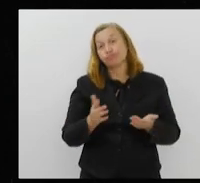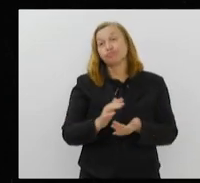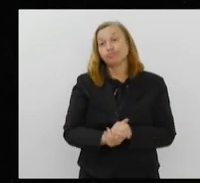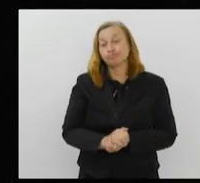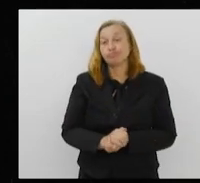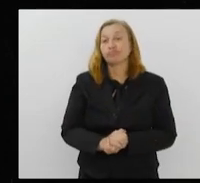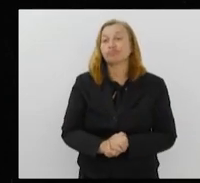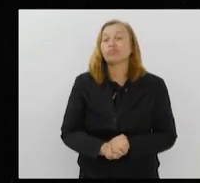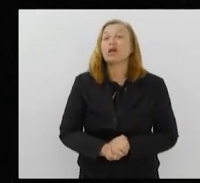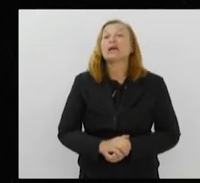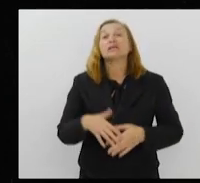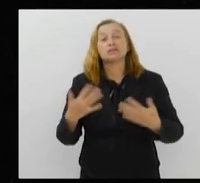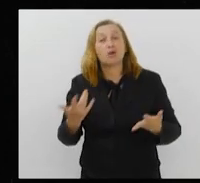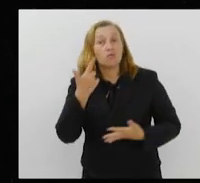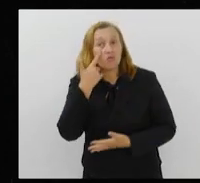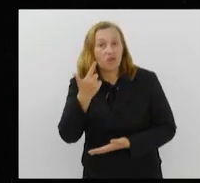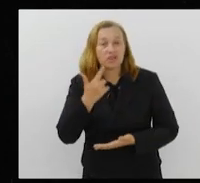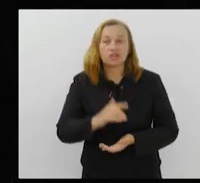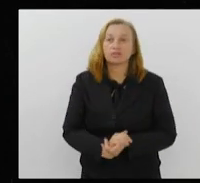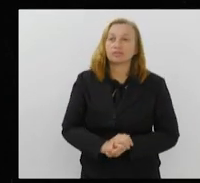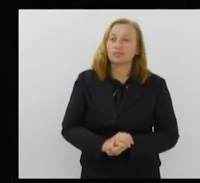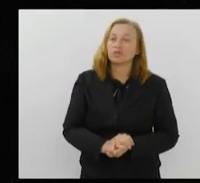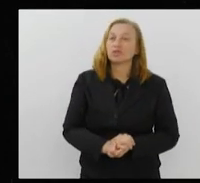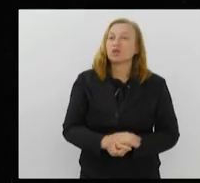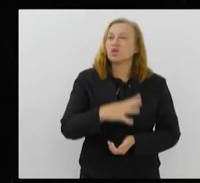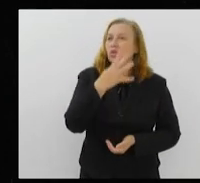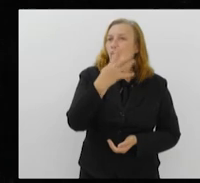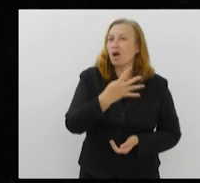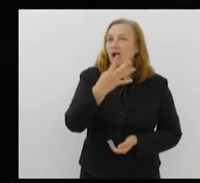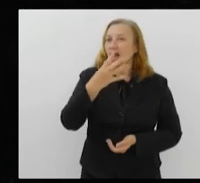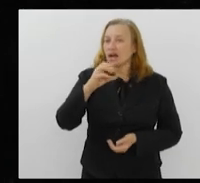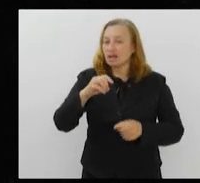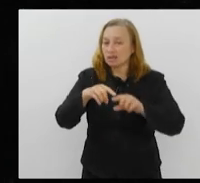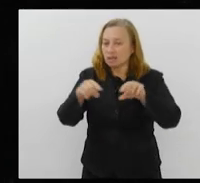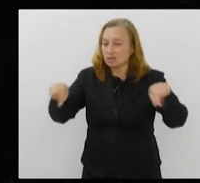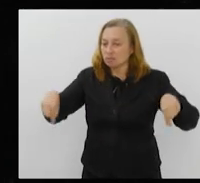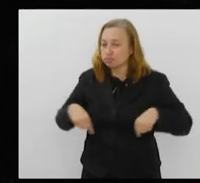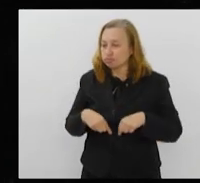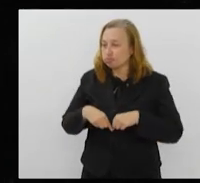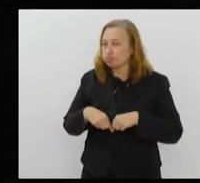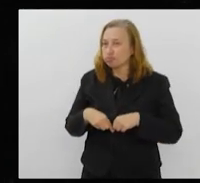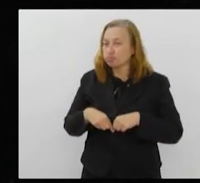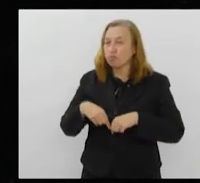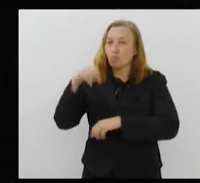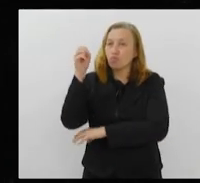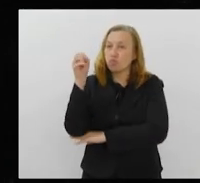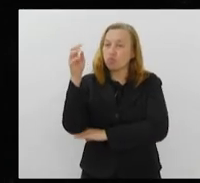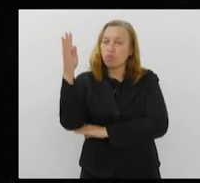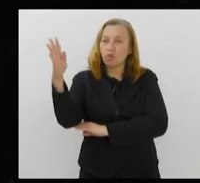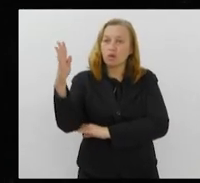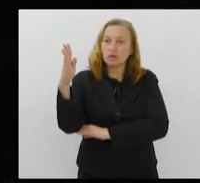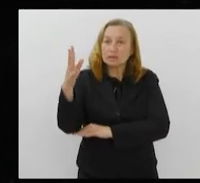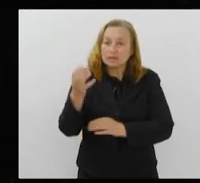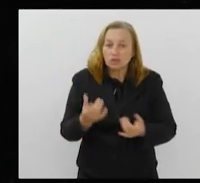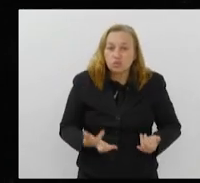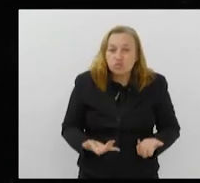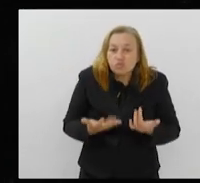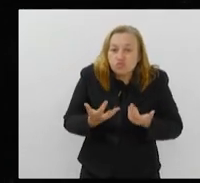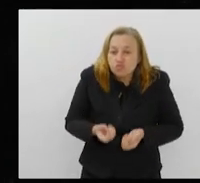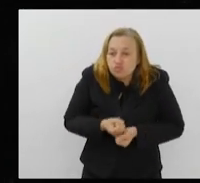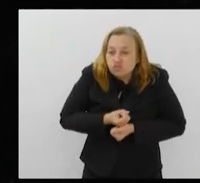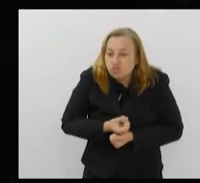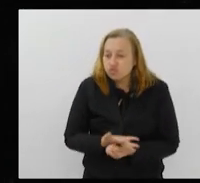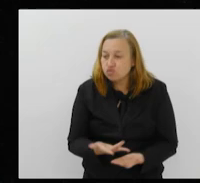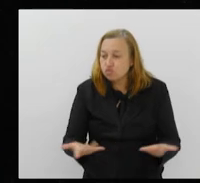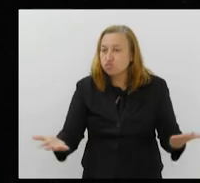desses incêndios. Então, veja, né, 40 hectares de florestas serem atingidas pelo fogo numa região aqui do